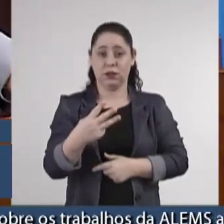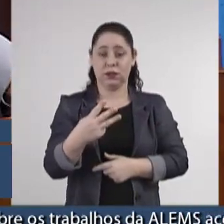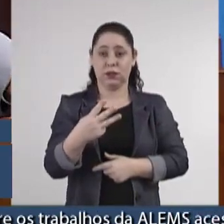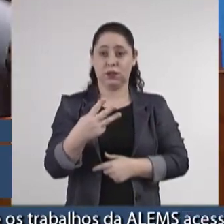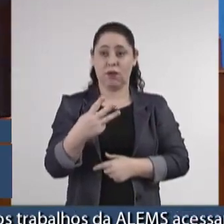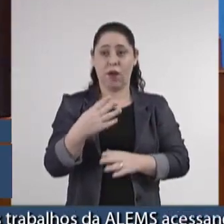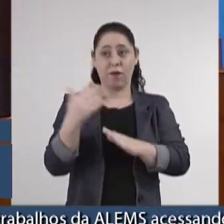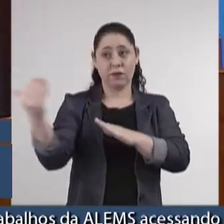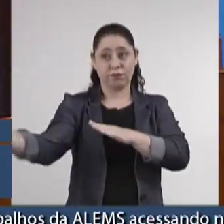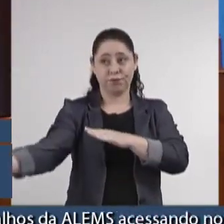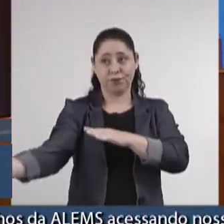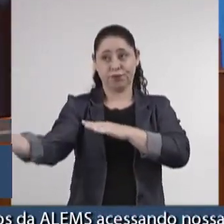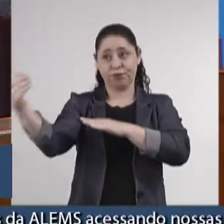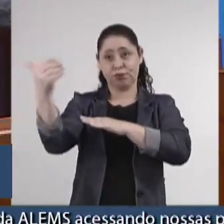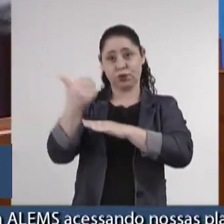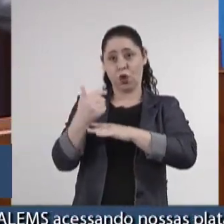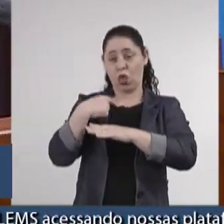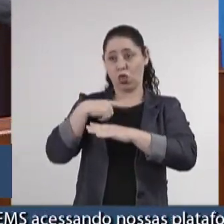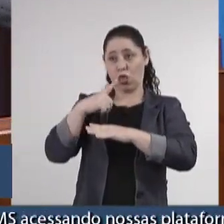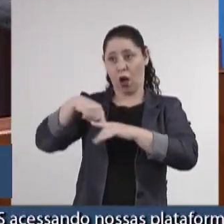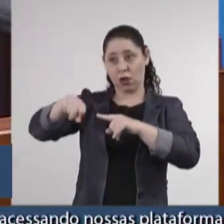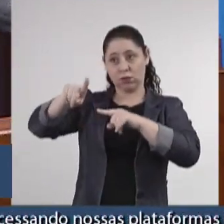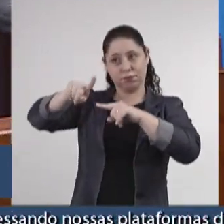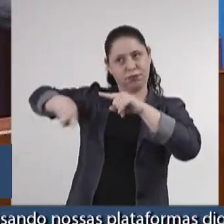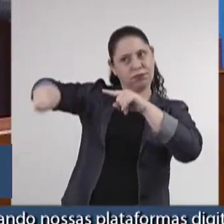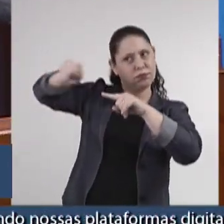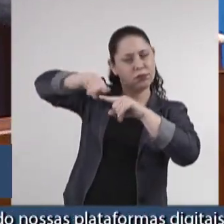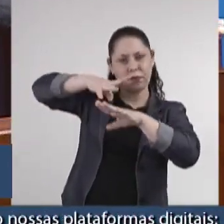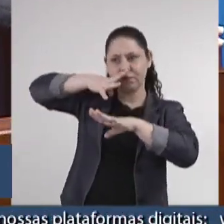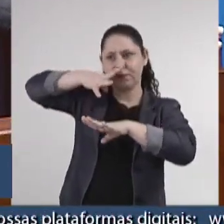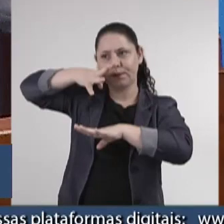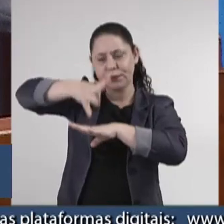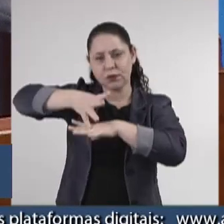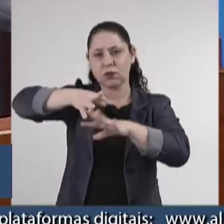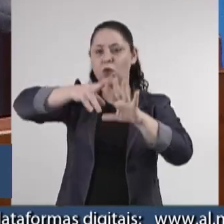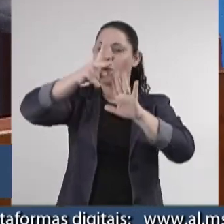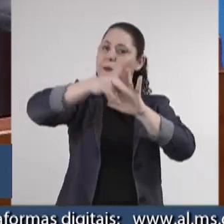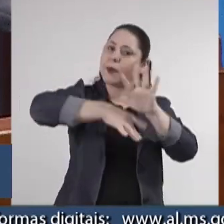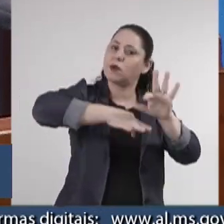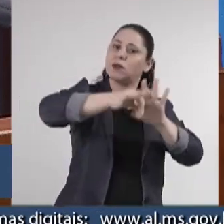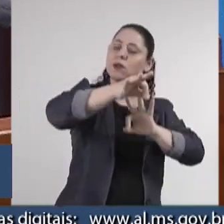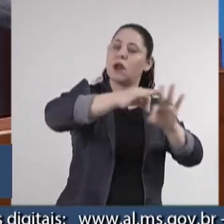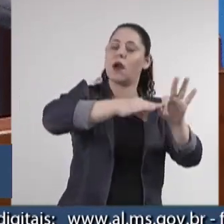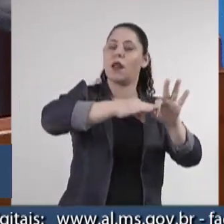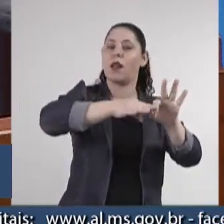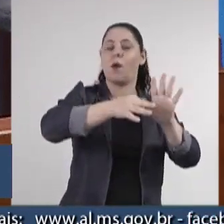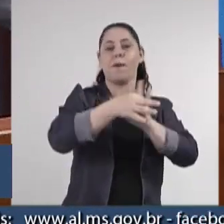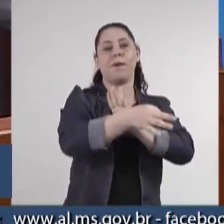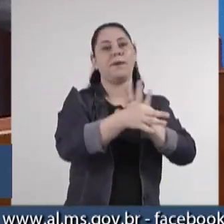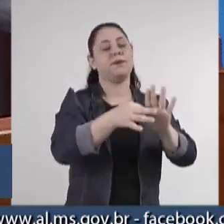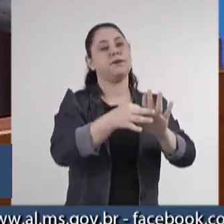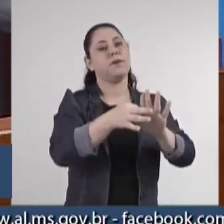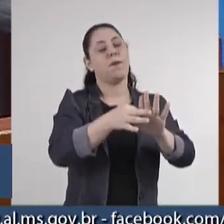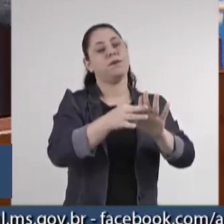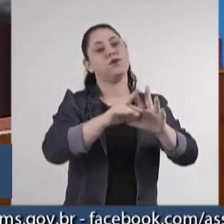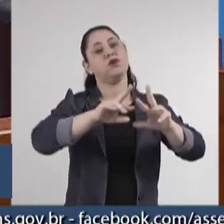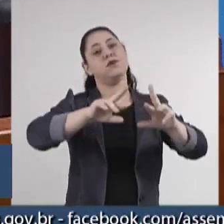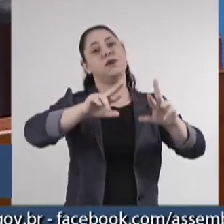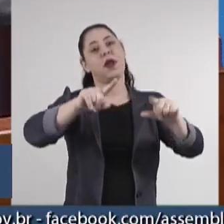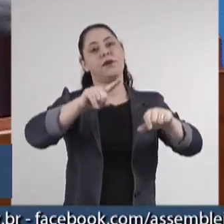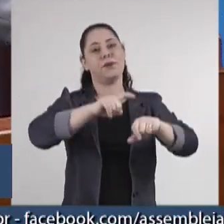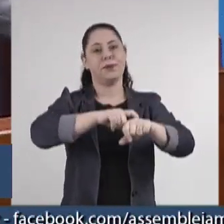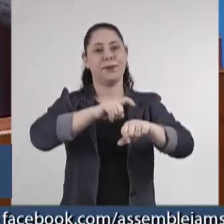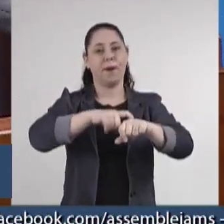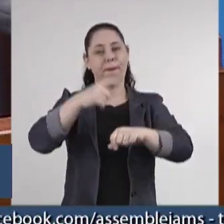lá vindo aqui, nós tínhamos interferido mais, né, no projeto e podíamos estar numa situação diferente.